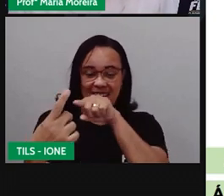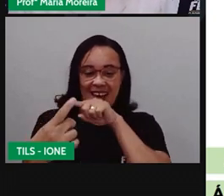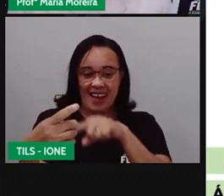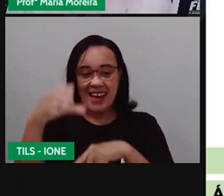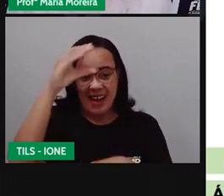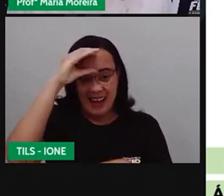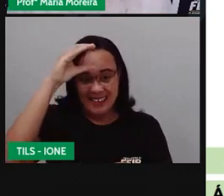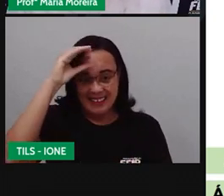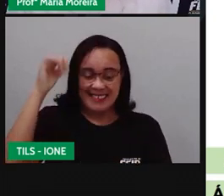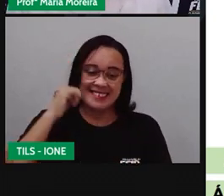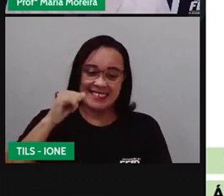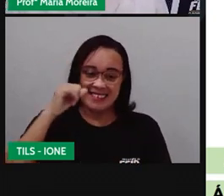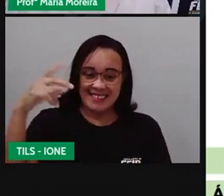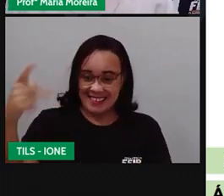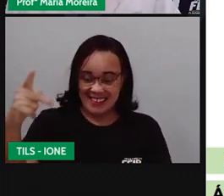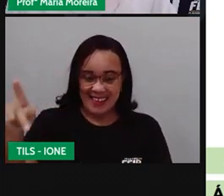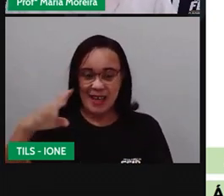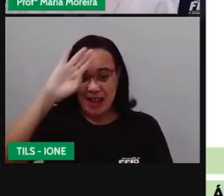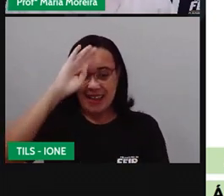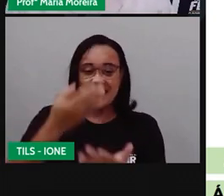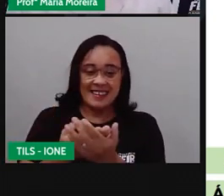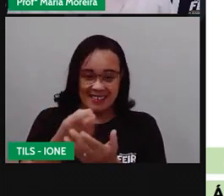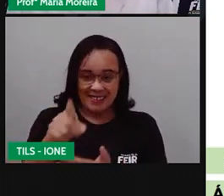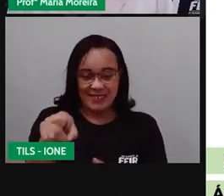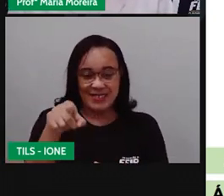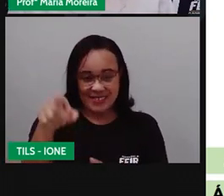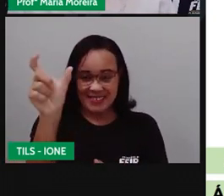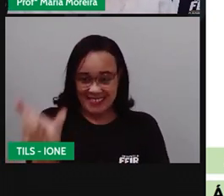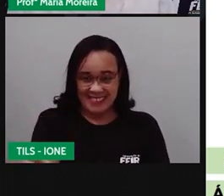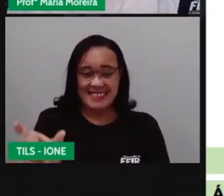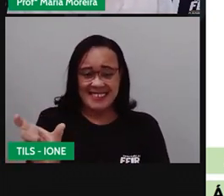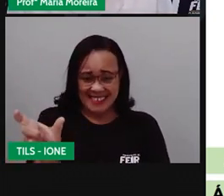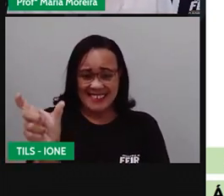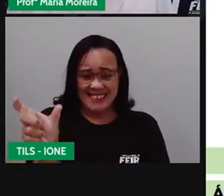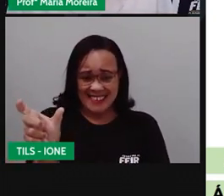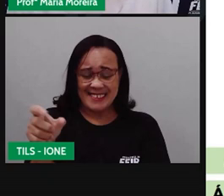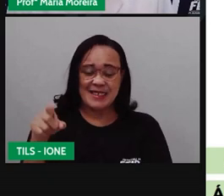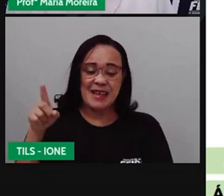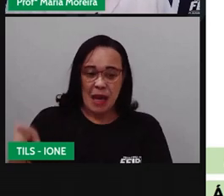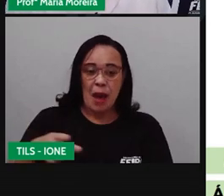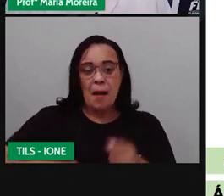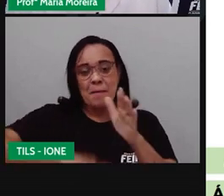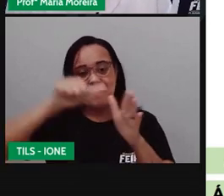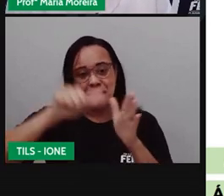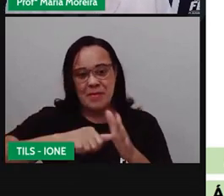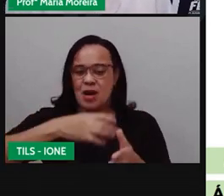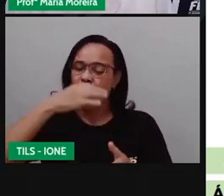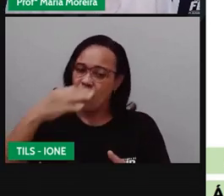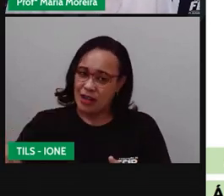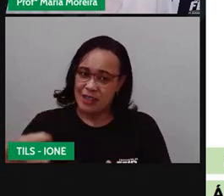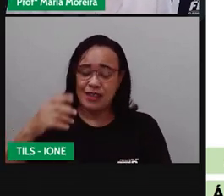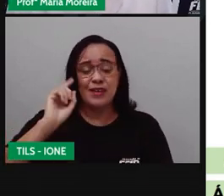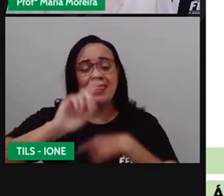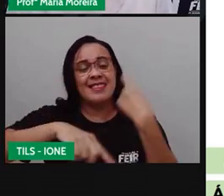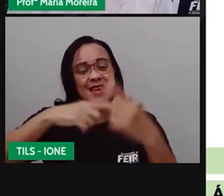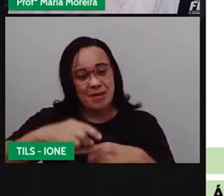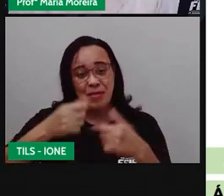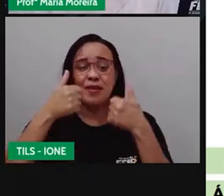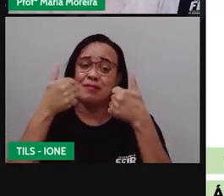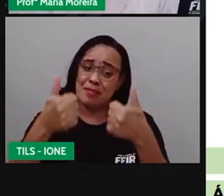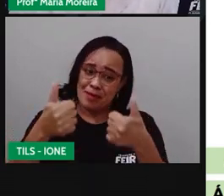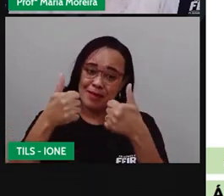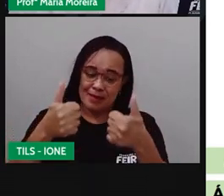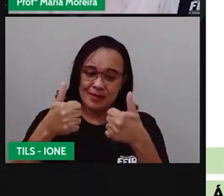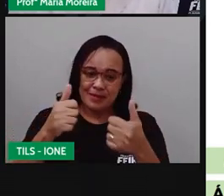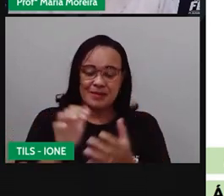comigo. Depois, né? Ela deu uma viagem só, foi horrível, fui péssima. Depois foi o sobrinho de Provânia que